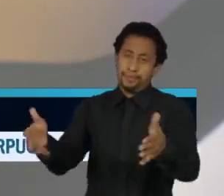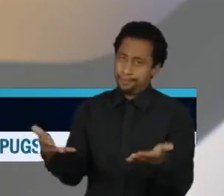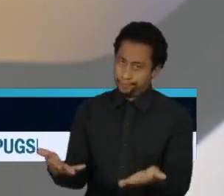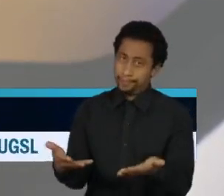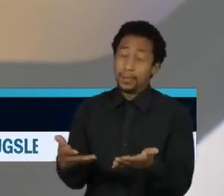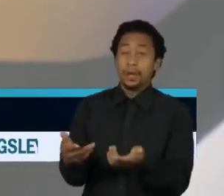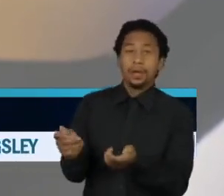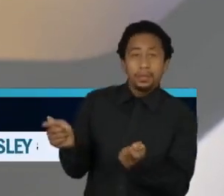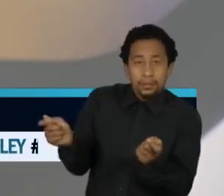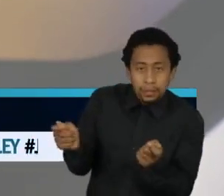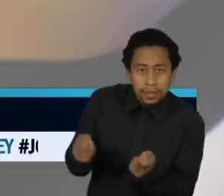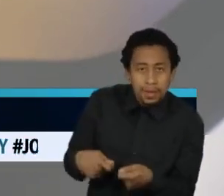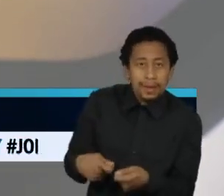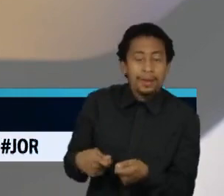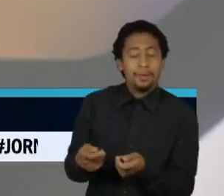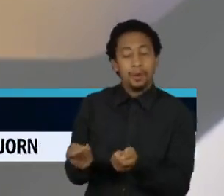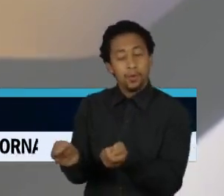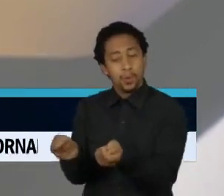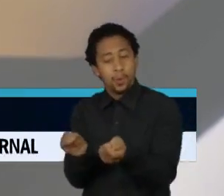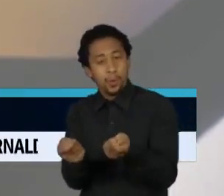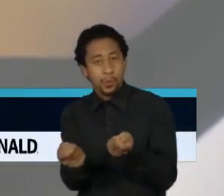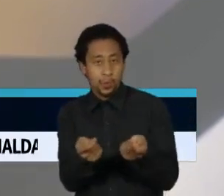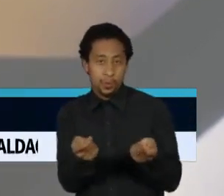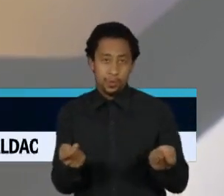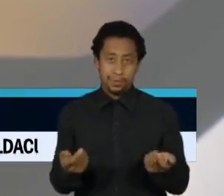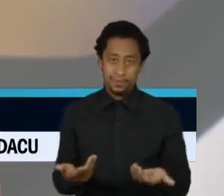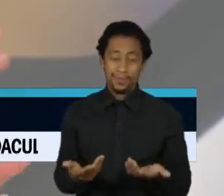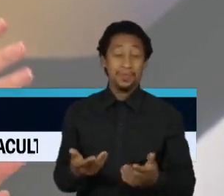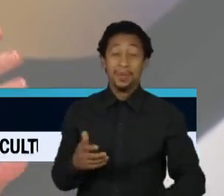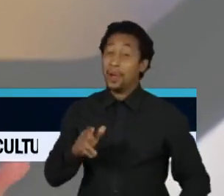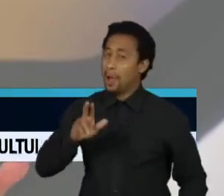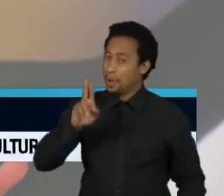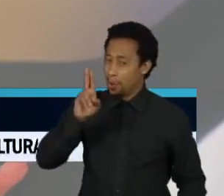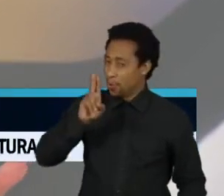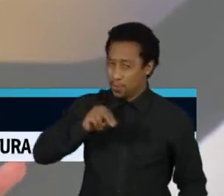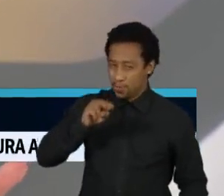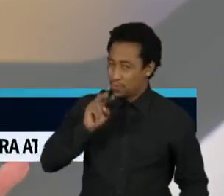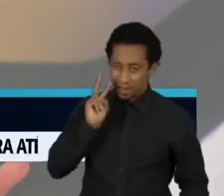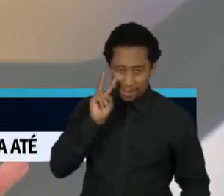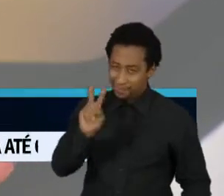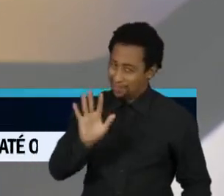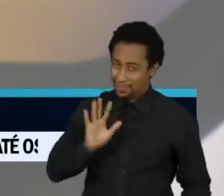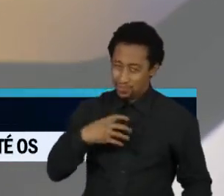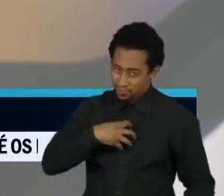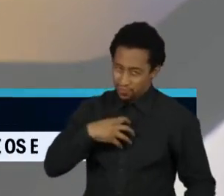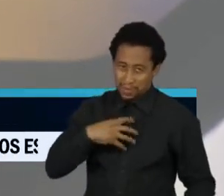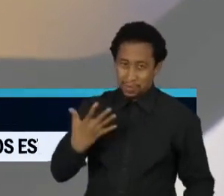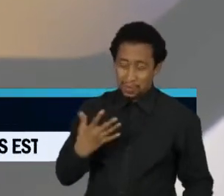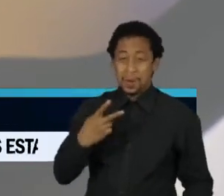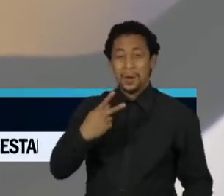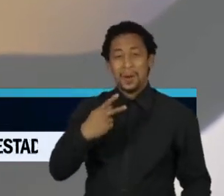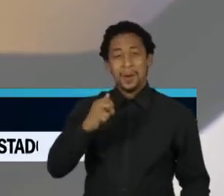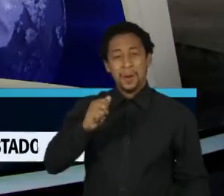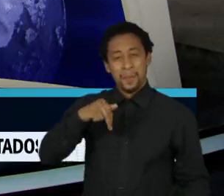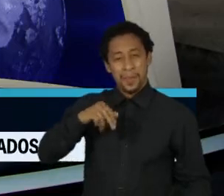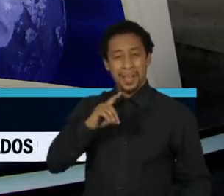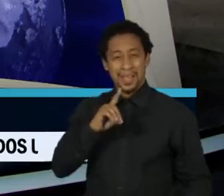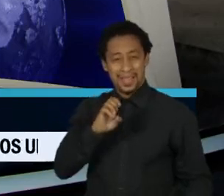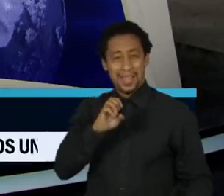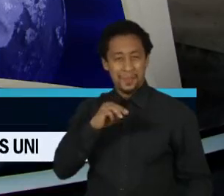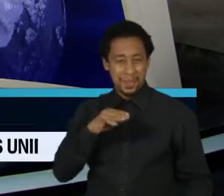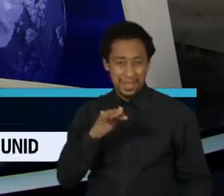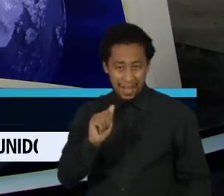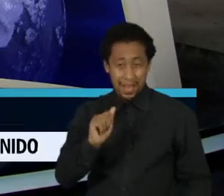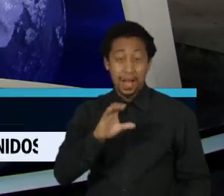vai conseguir controlar uma coisa que eu nunca tinha ouvido falar, uma pandemia crônica, né? Doutor